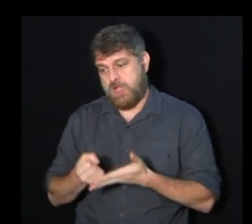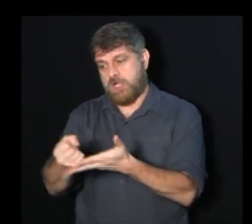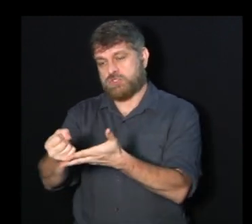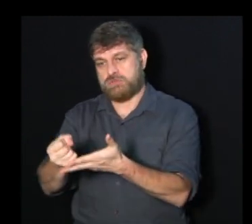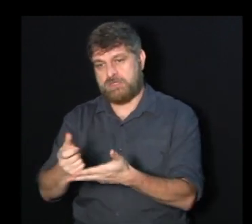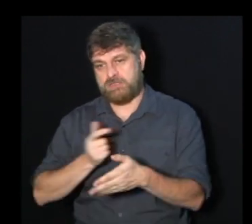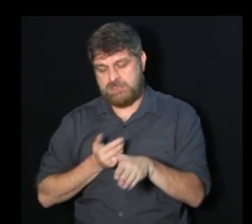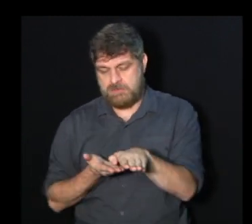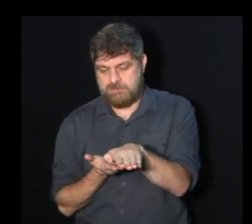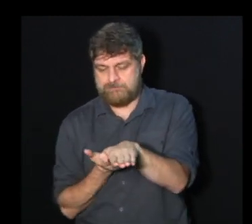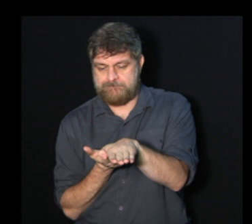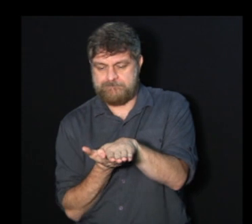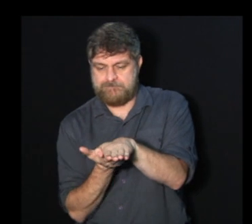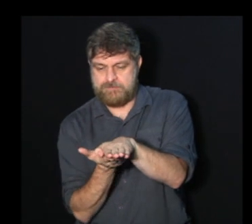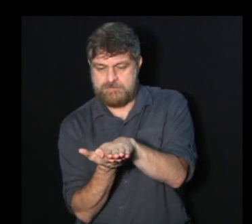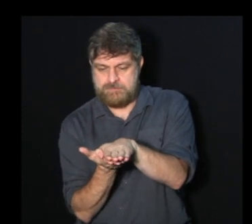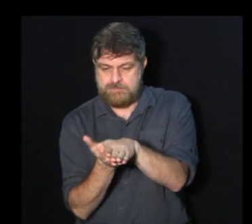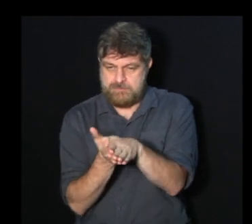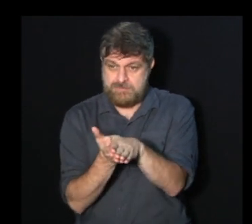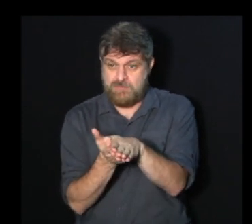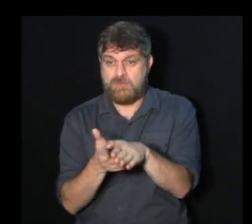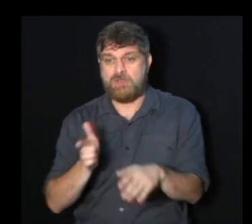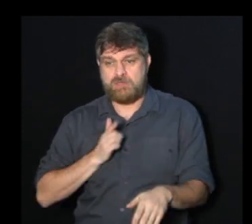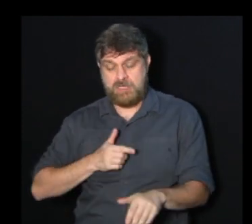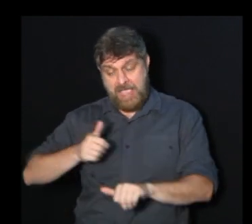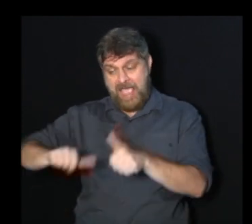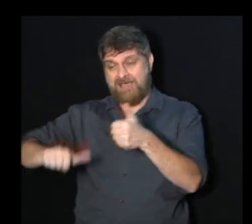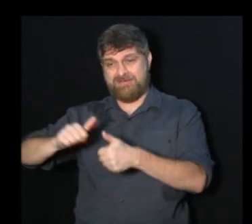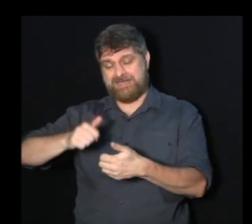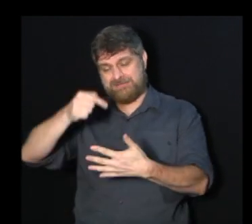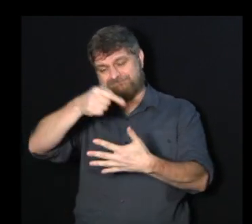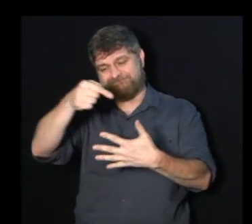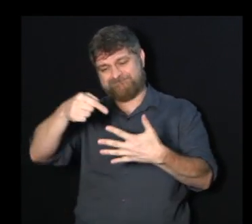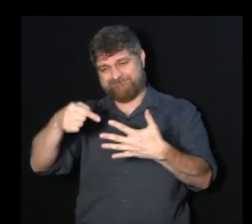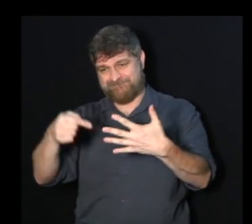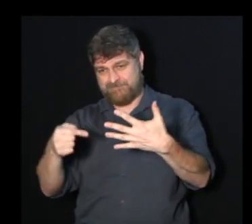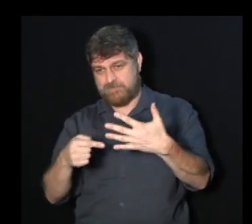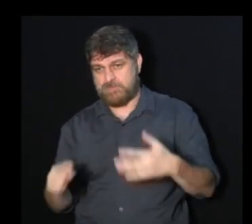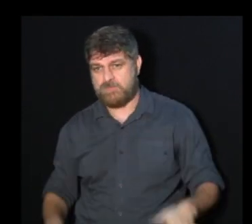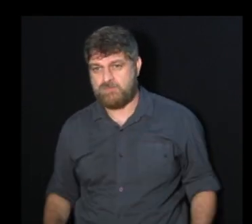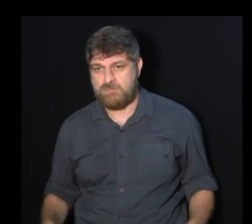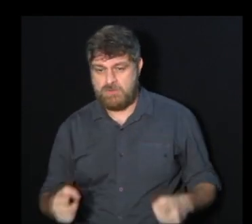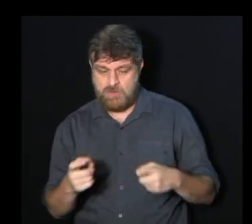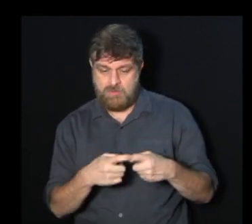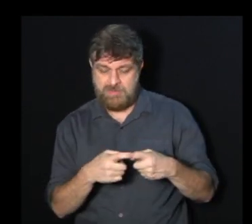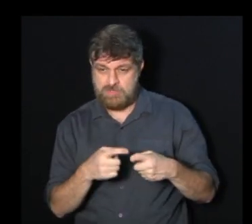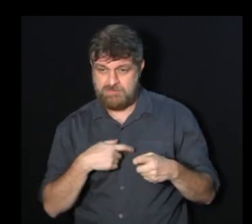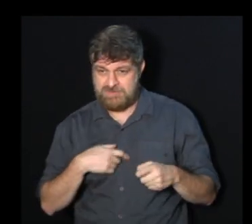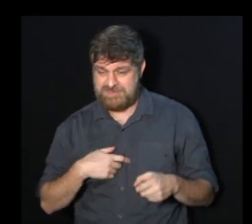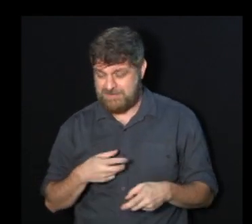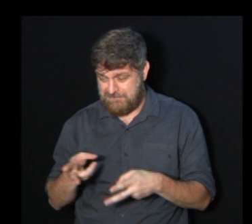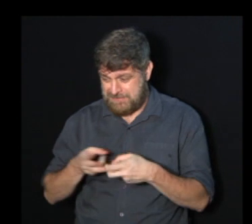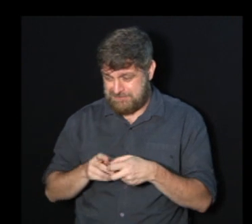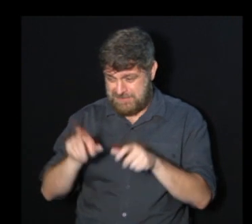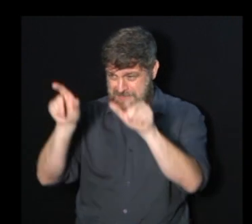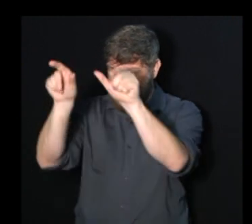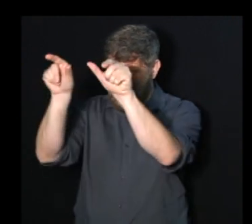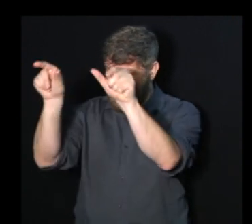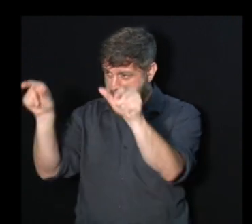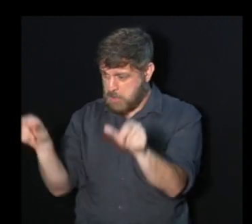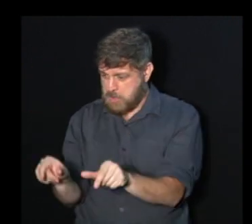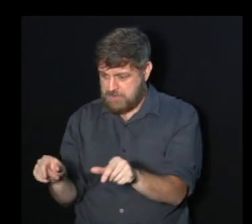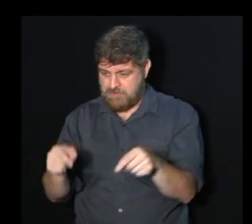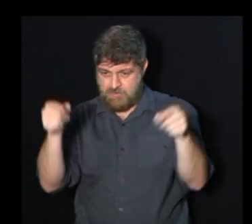em relação à palmilha. Tem outros fatores que tem que ser avaliado, tá? Para o médico, se você tem um desvio muito grande,